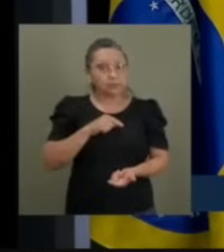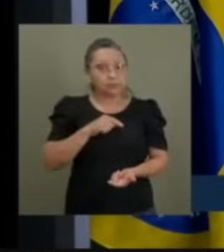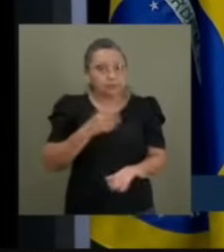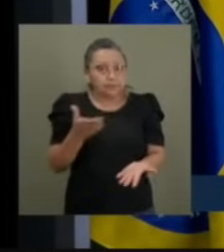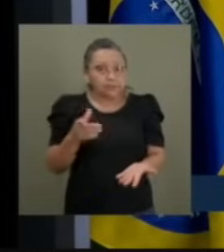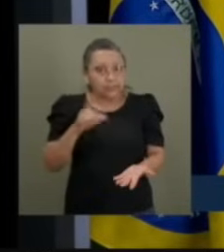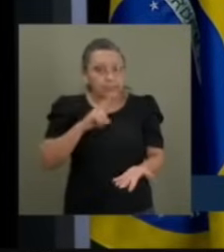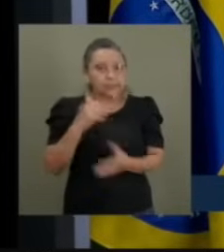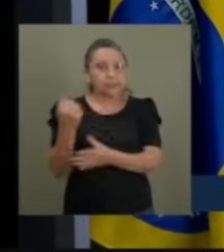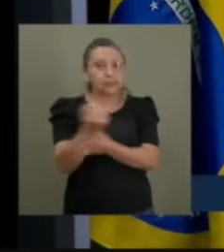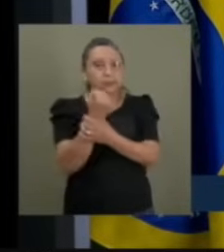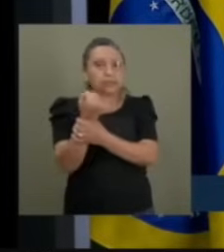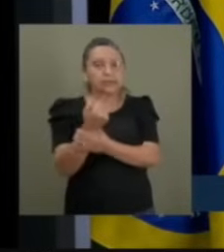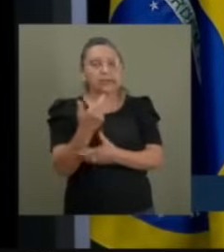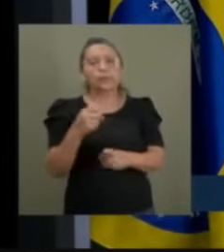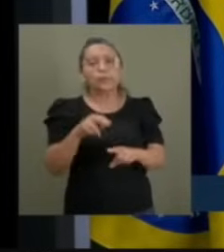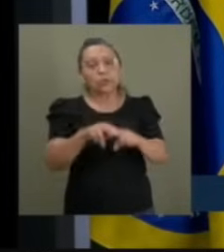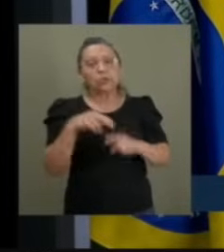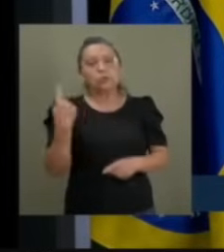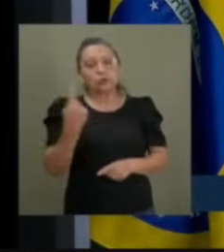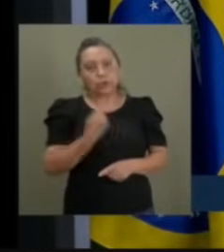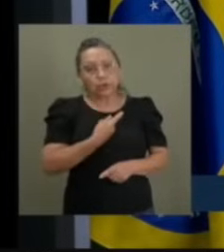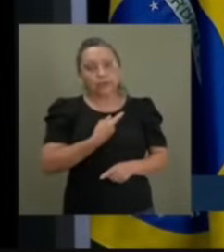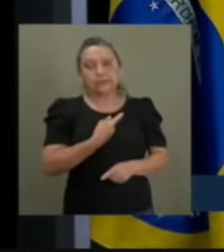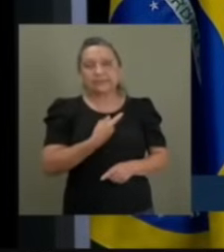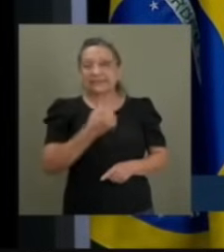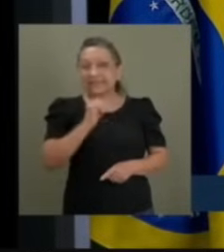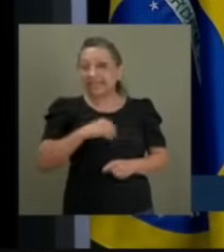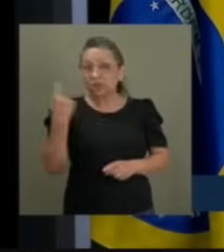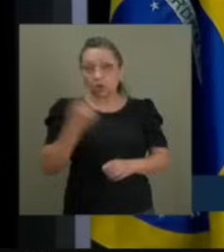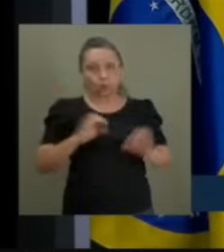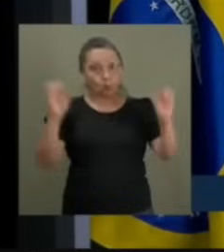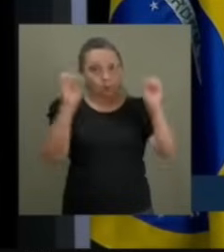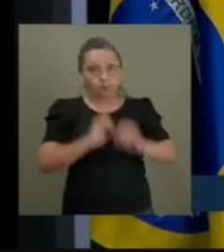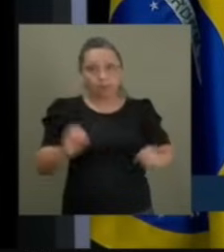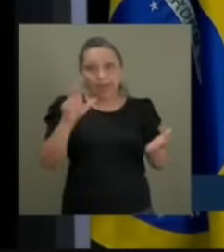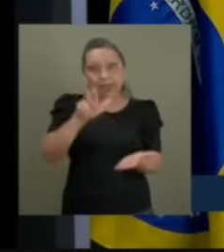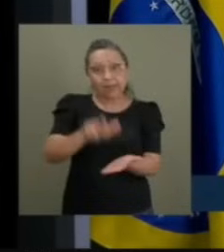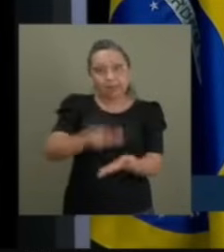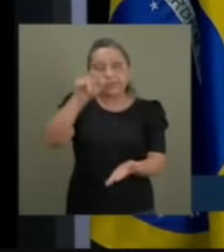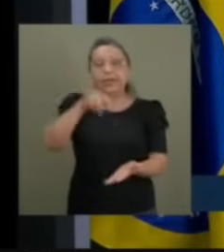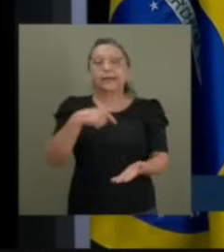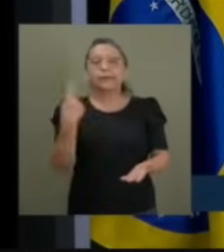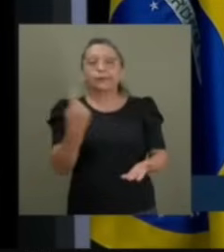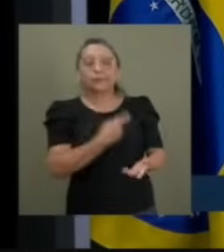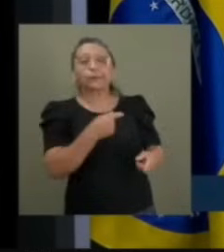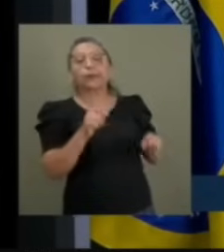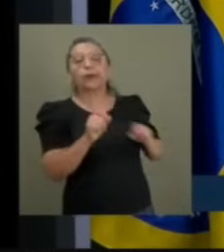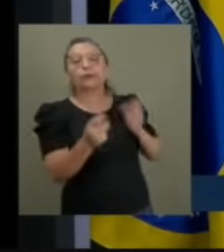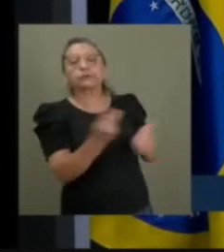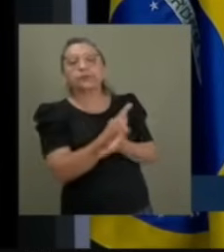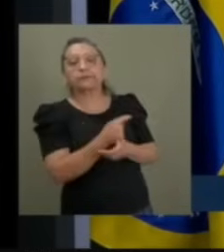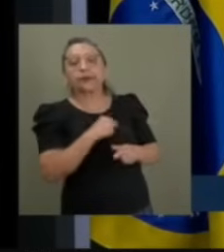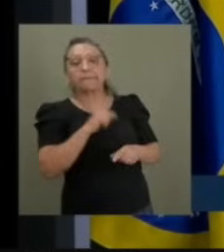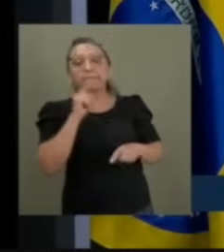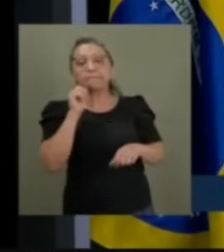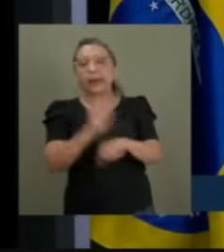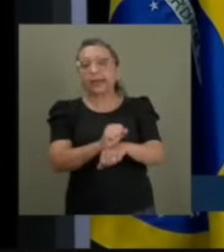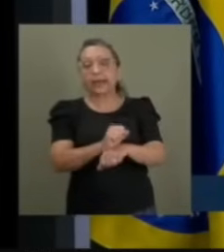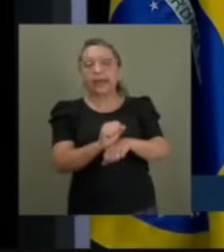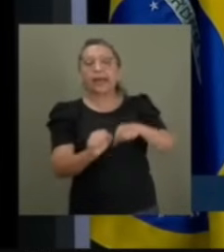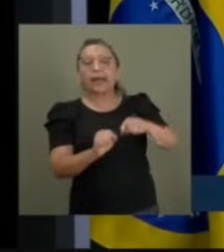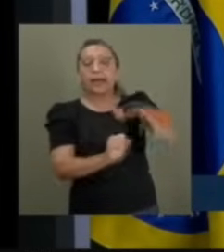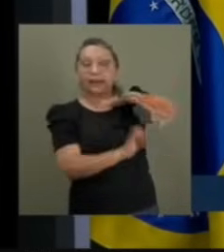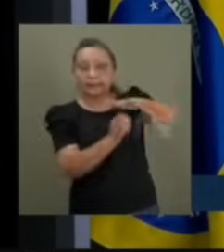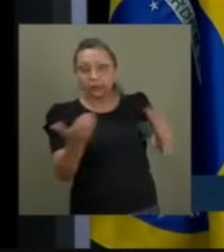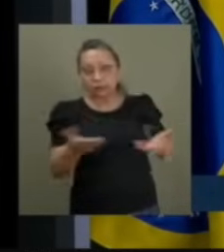portanto nós vamos com isso com a ausência da regulamentação nós vamos Não só inibir a atividade das empresas que estão